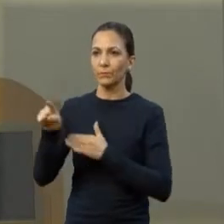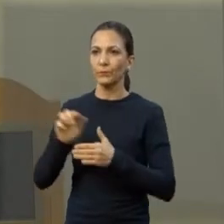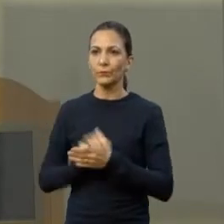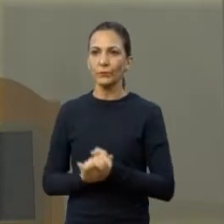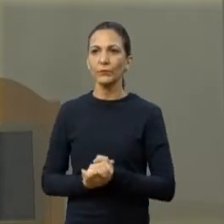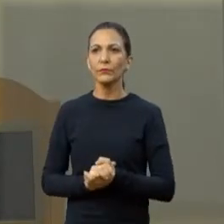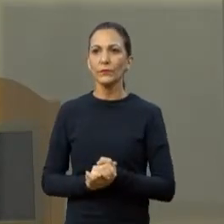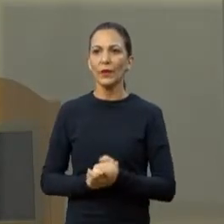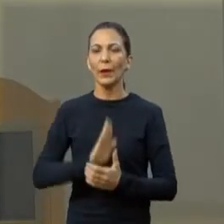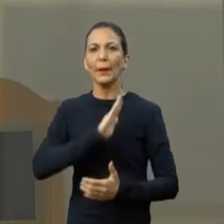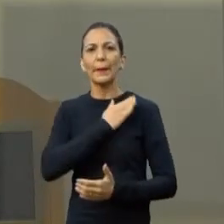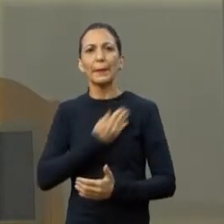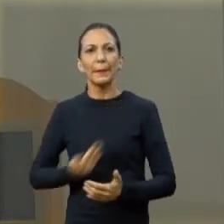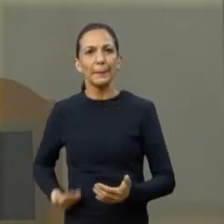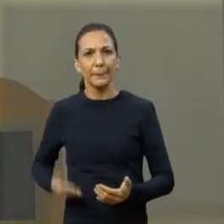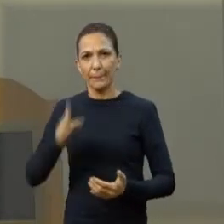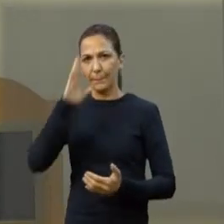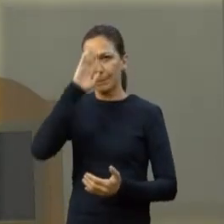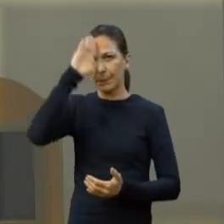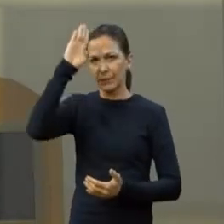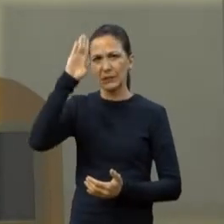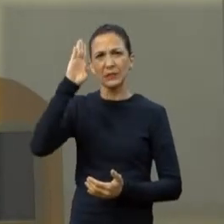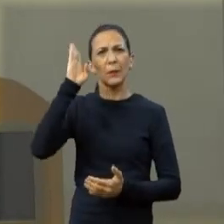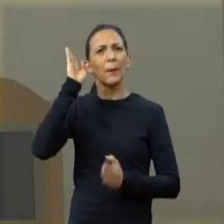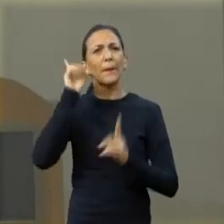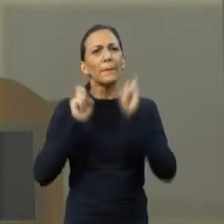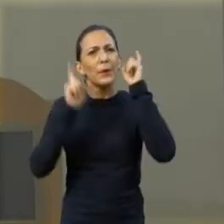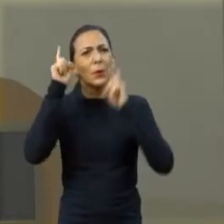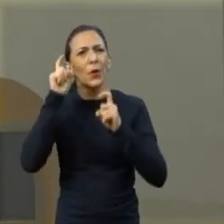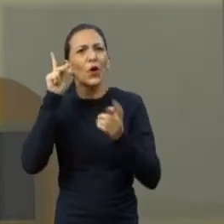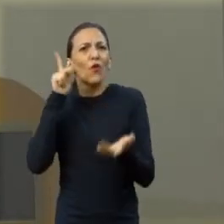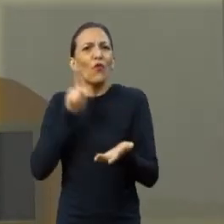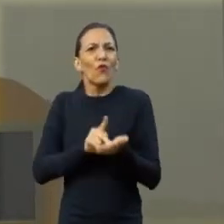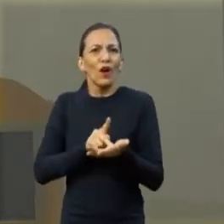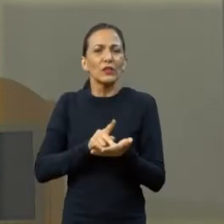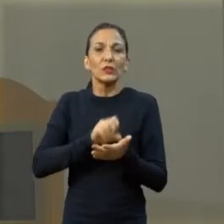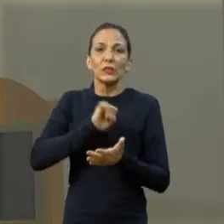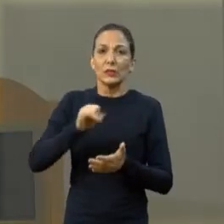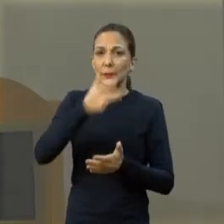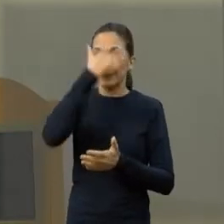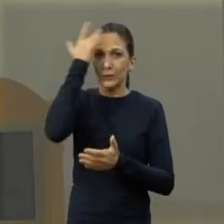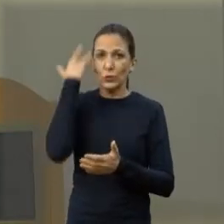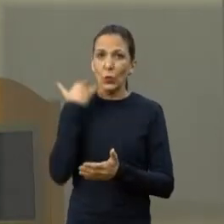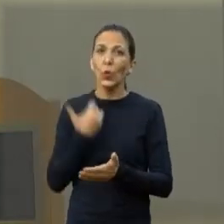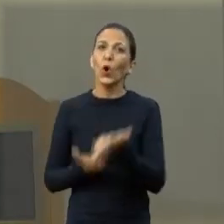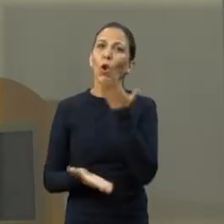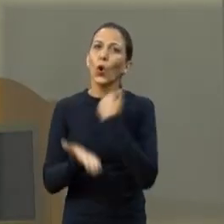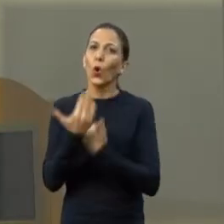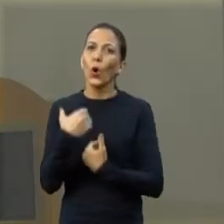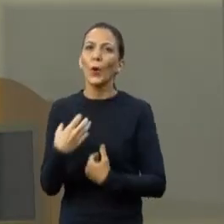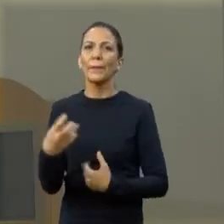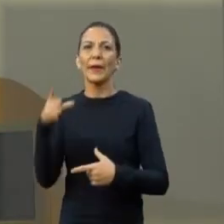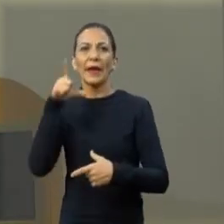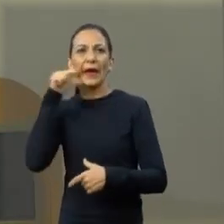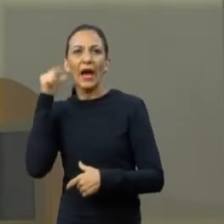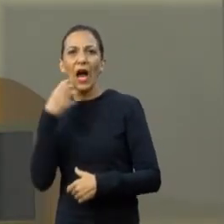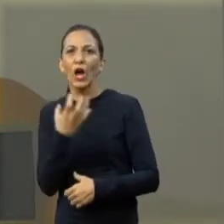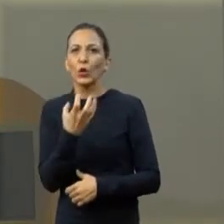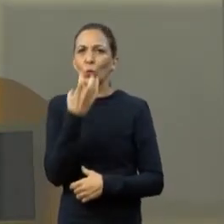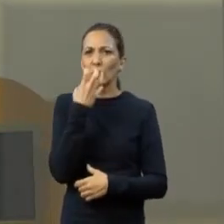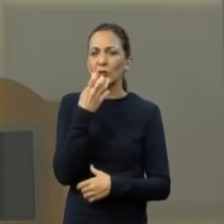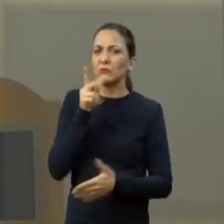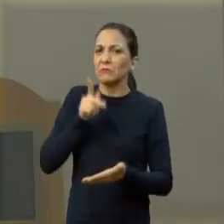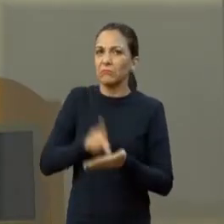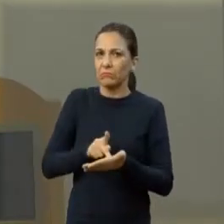será que o presidente está realmente preocupado Se as pessoas estão comendo cães e gatos E será que ele realmente está